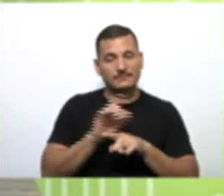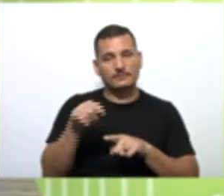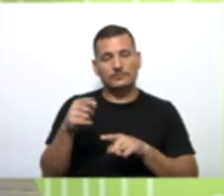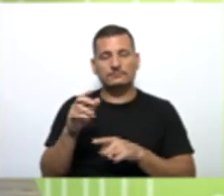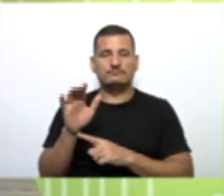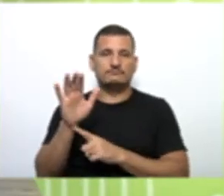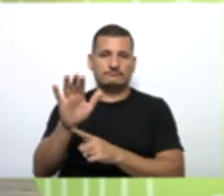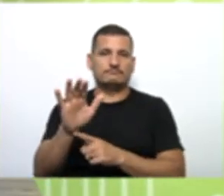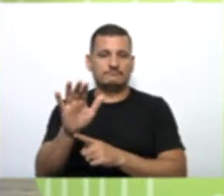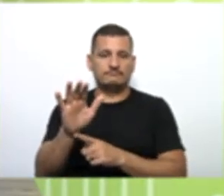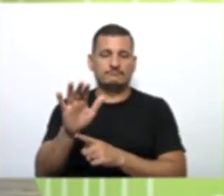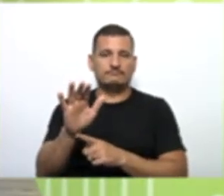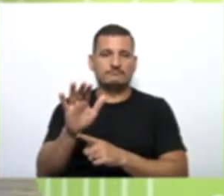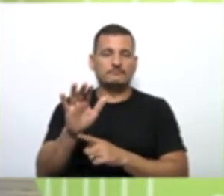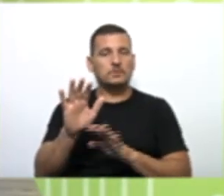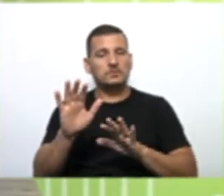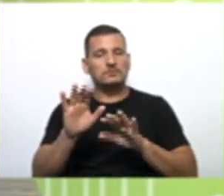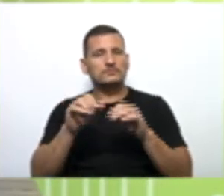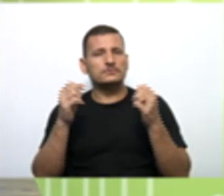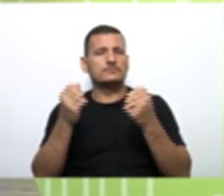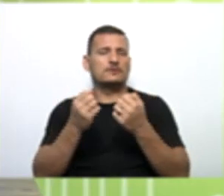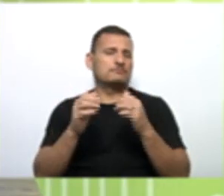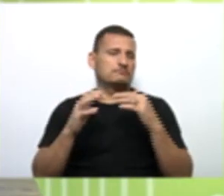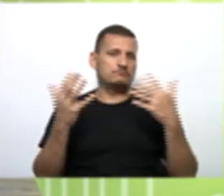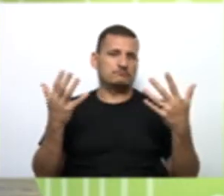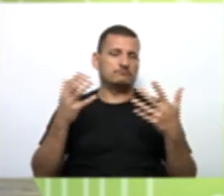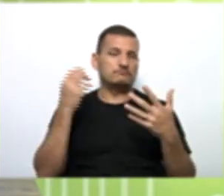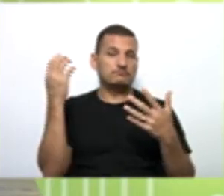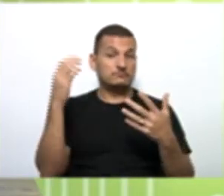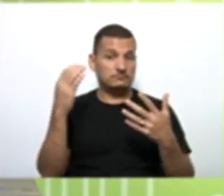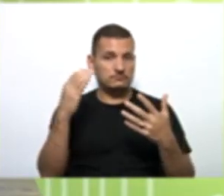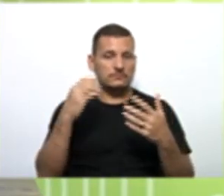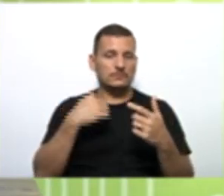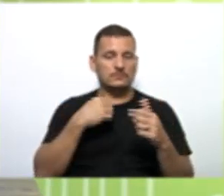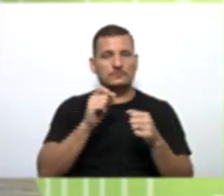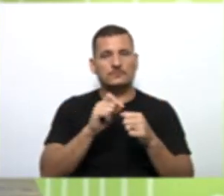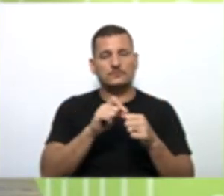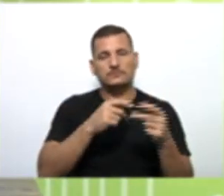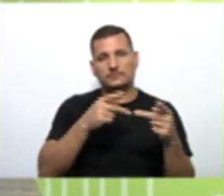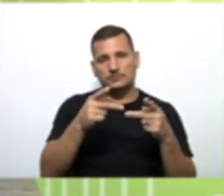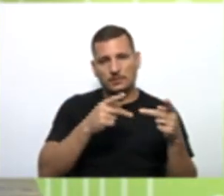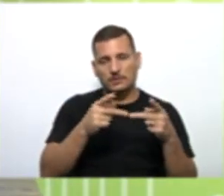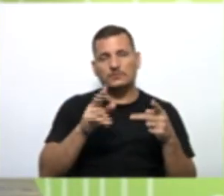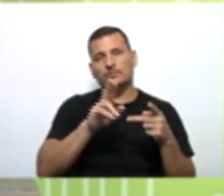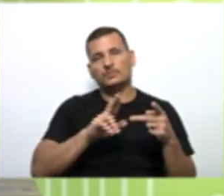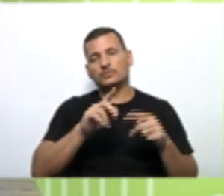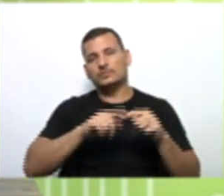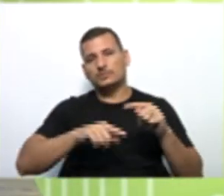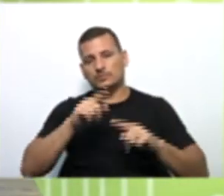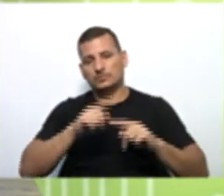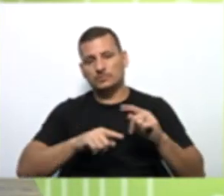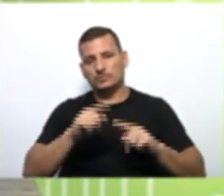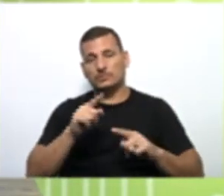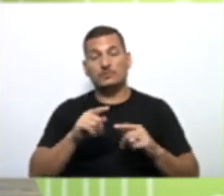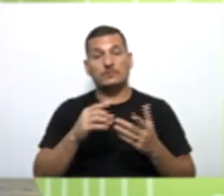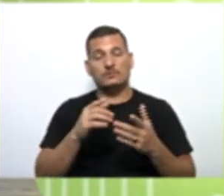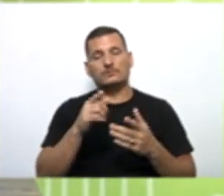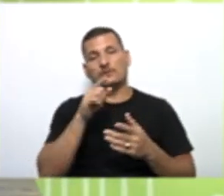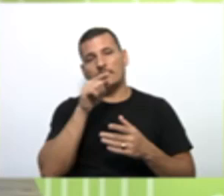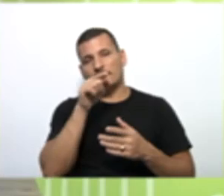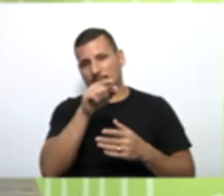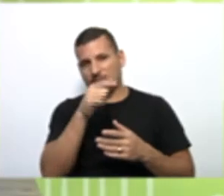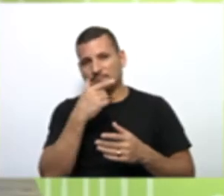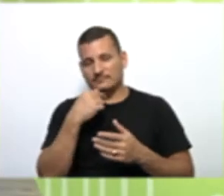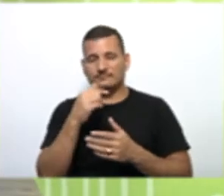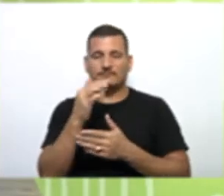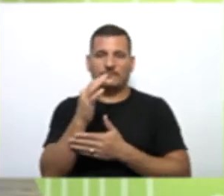um evento científico. Então, eu faço um projeto de pesquisa, faço a pesquisa, utilizo os instrumentos, ele utilizou um formulário,